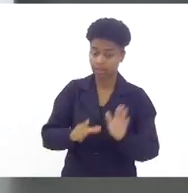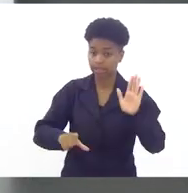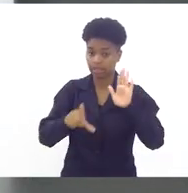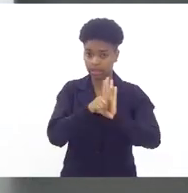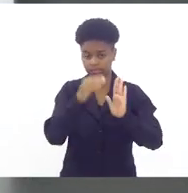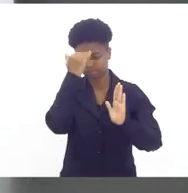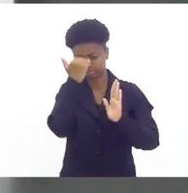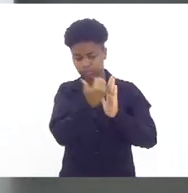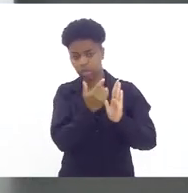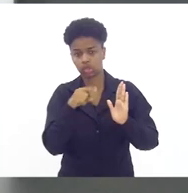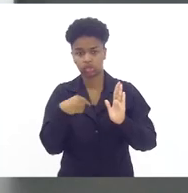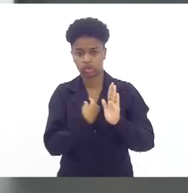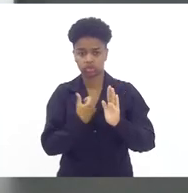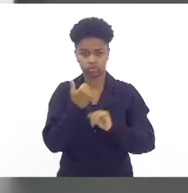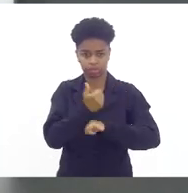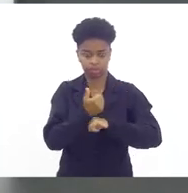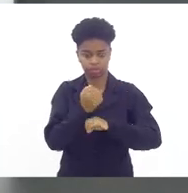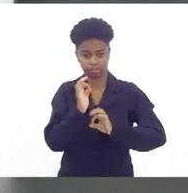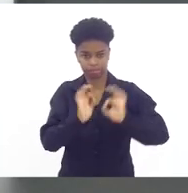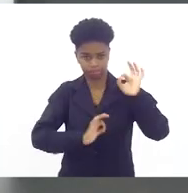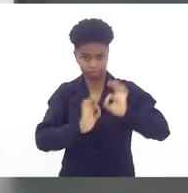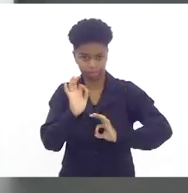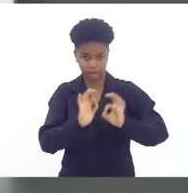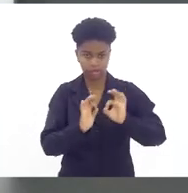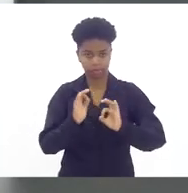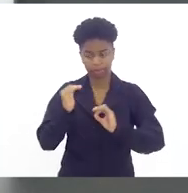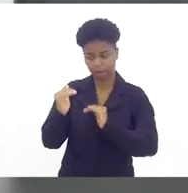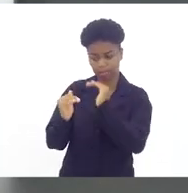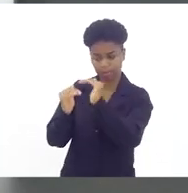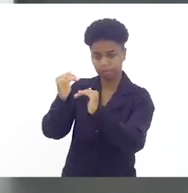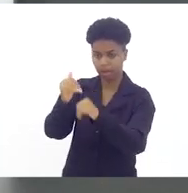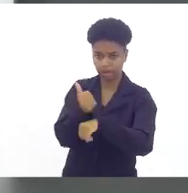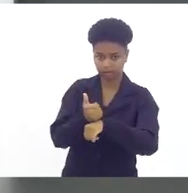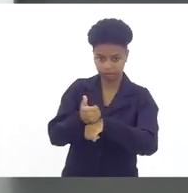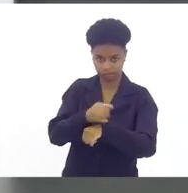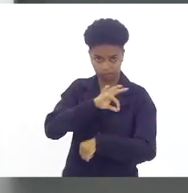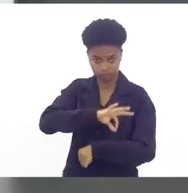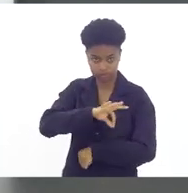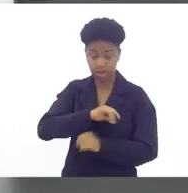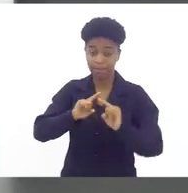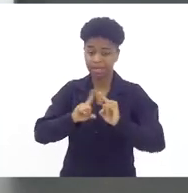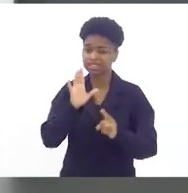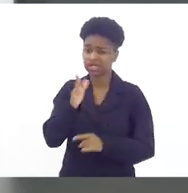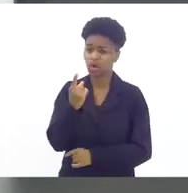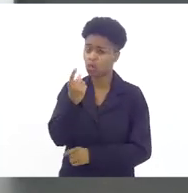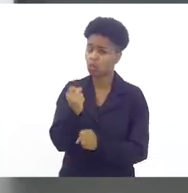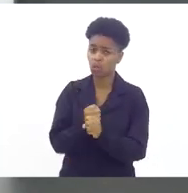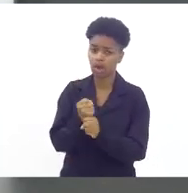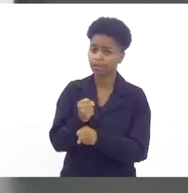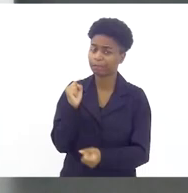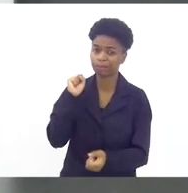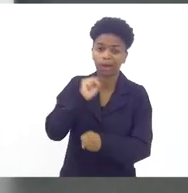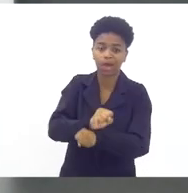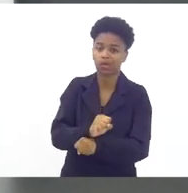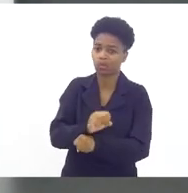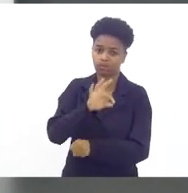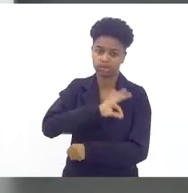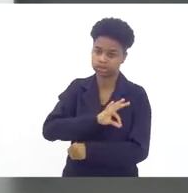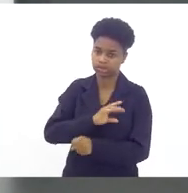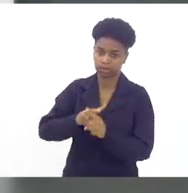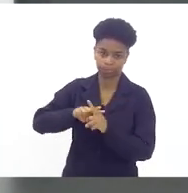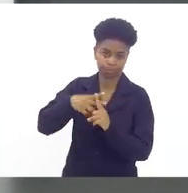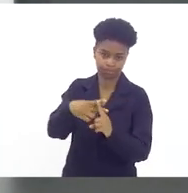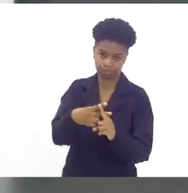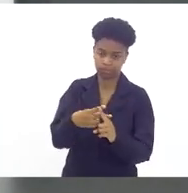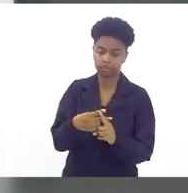nosso plano de cargo e salários estamos a mais de um ano com as nossas progressões paralisadas elas